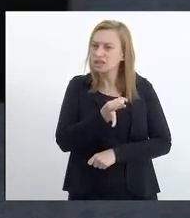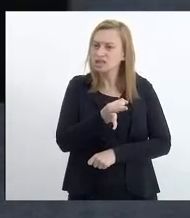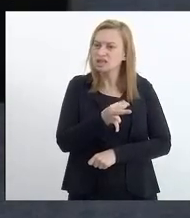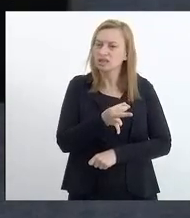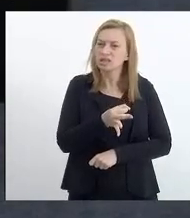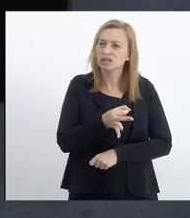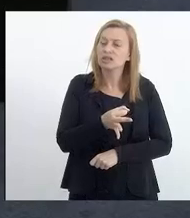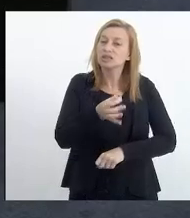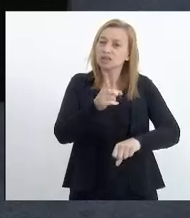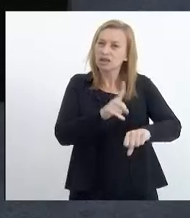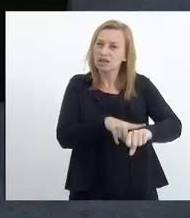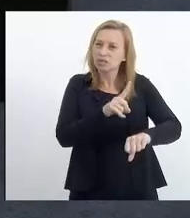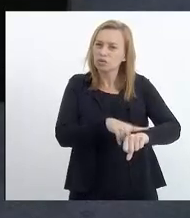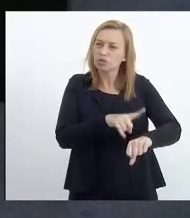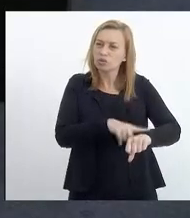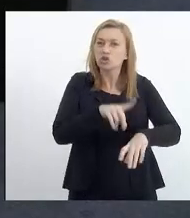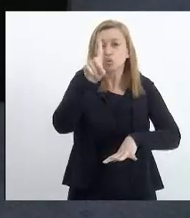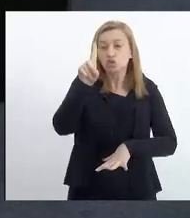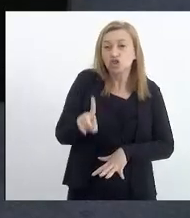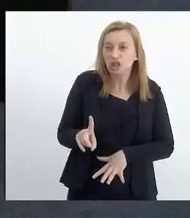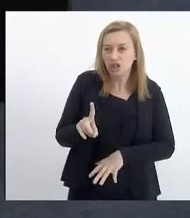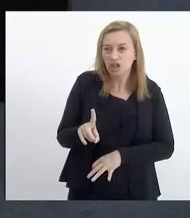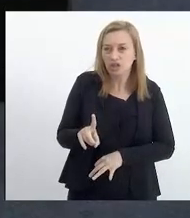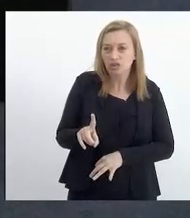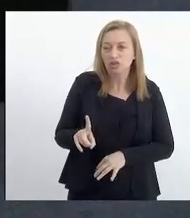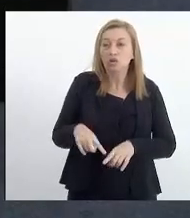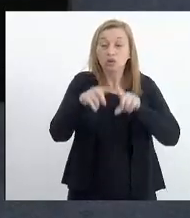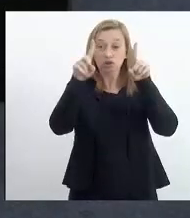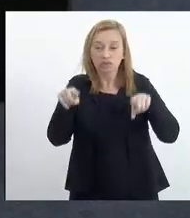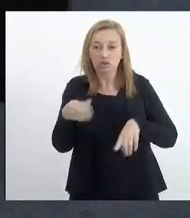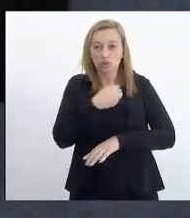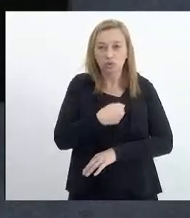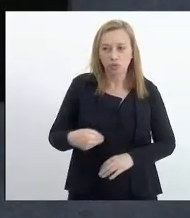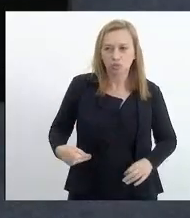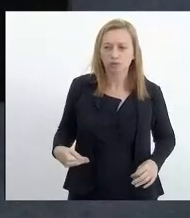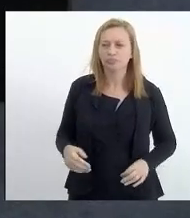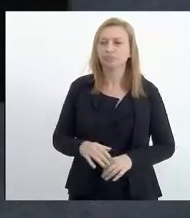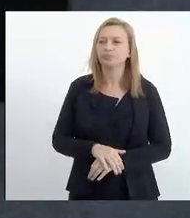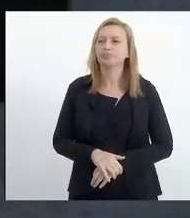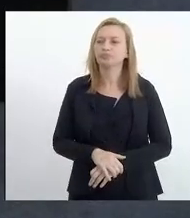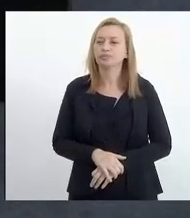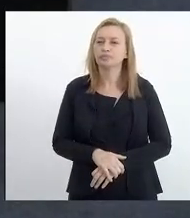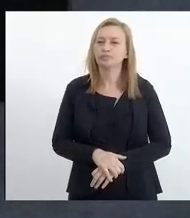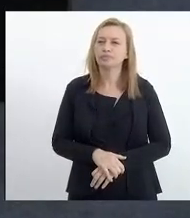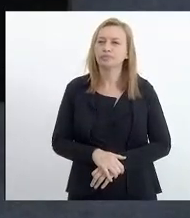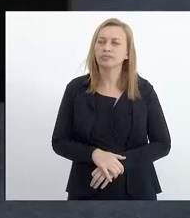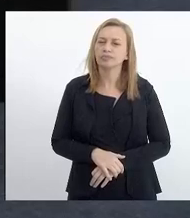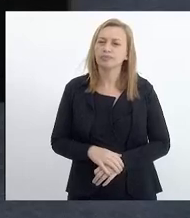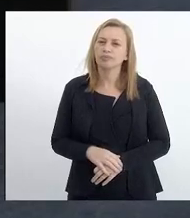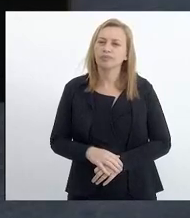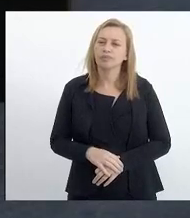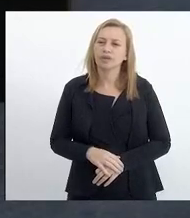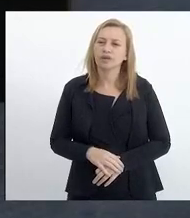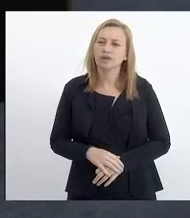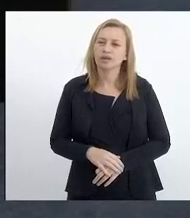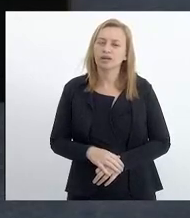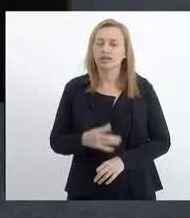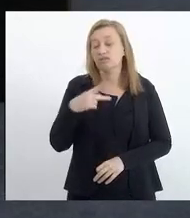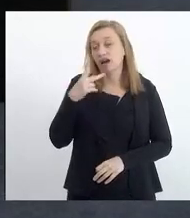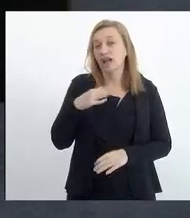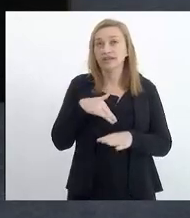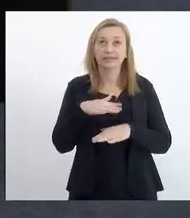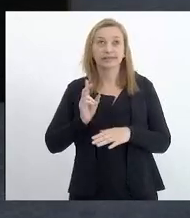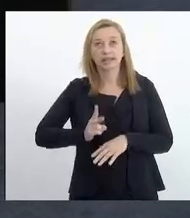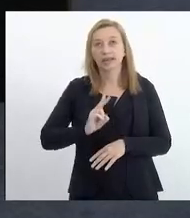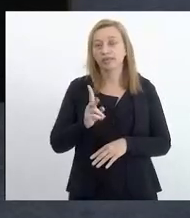naquele momento, o direito dos servidores públicos. Essa falácia que toda vez